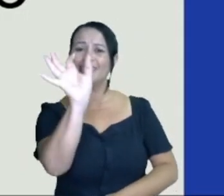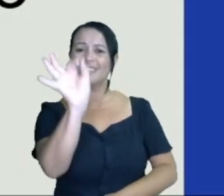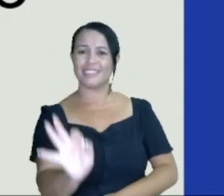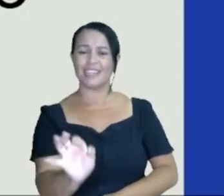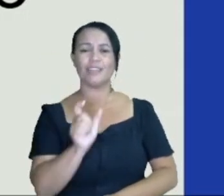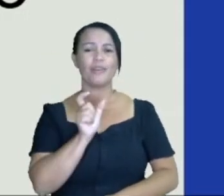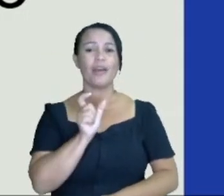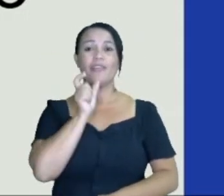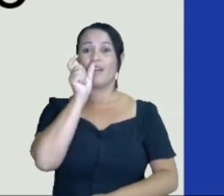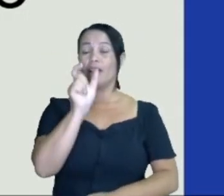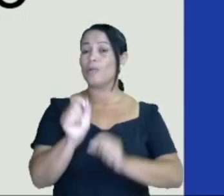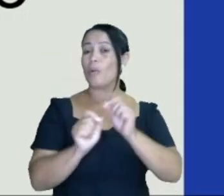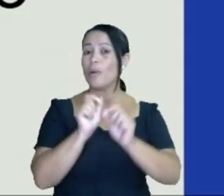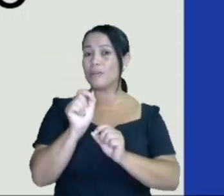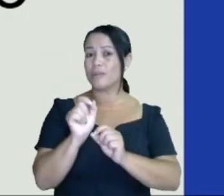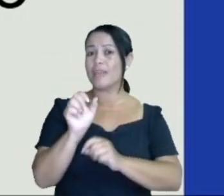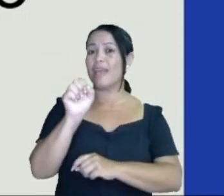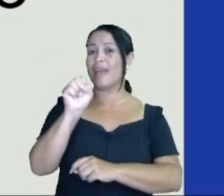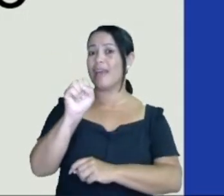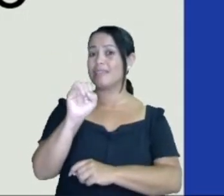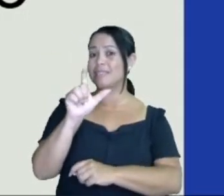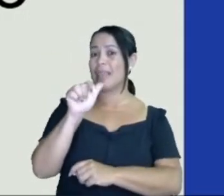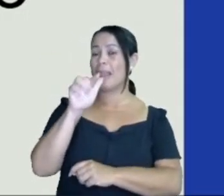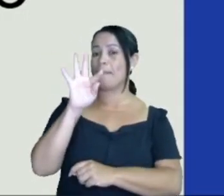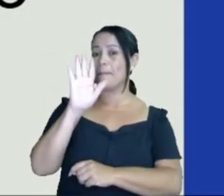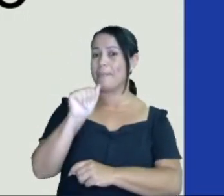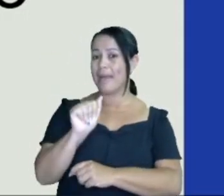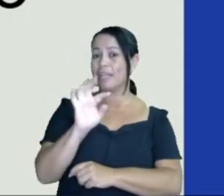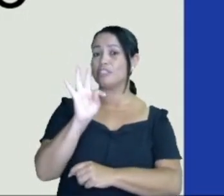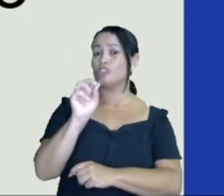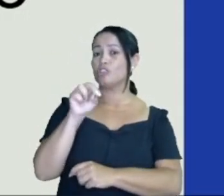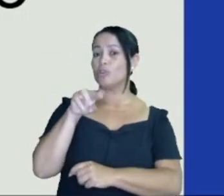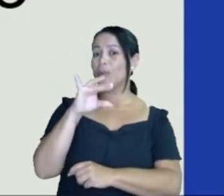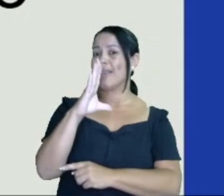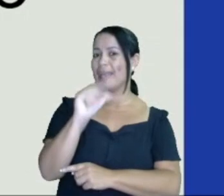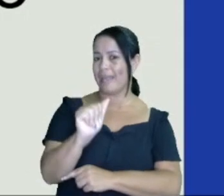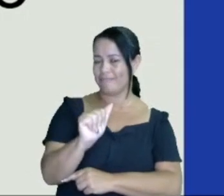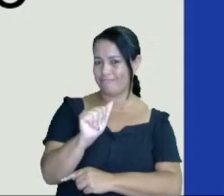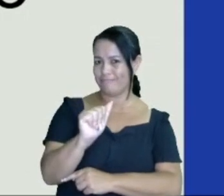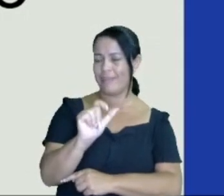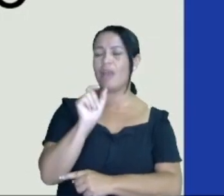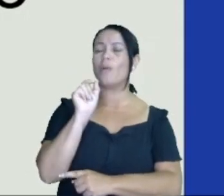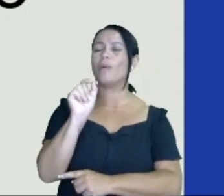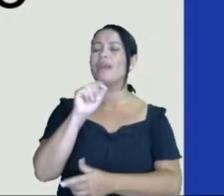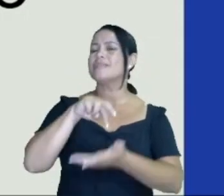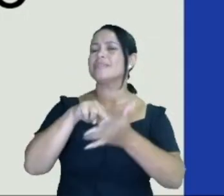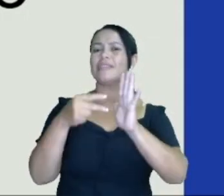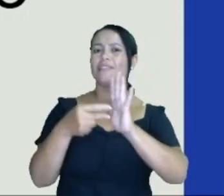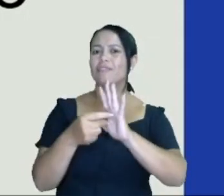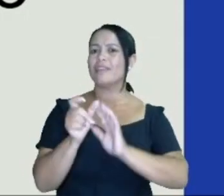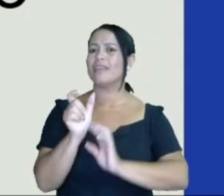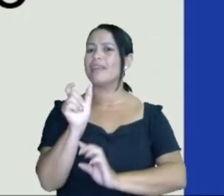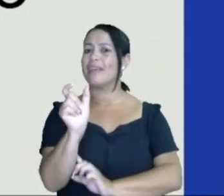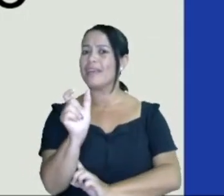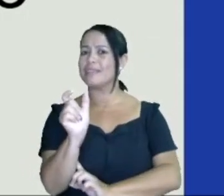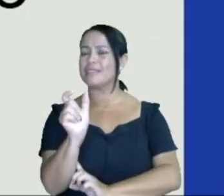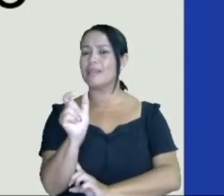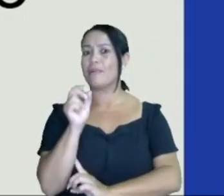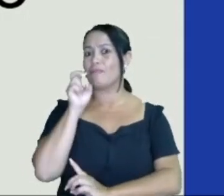sílaba tônica. Lembrando, gente, a sílaba tônica é a sílaba mais